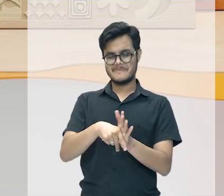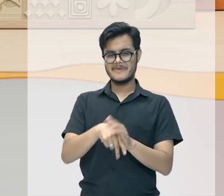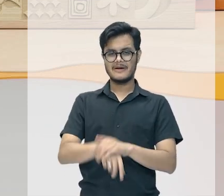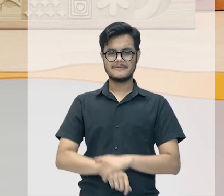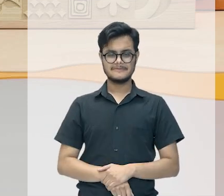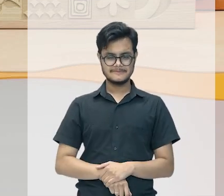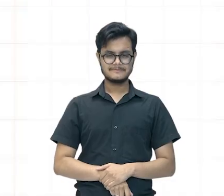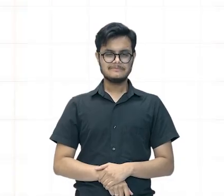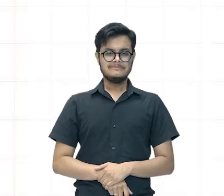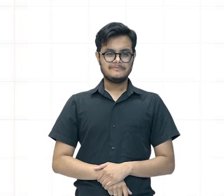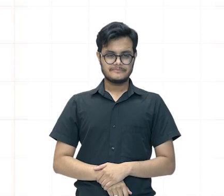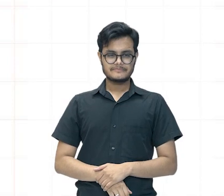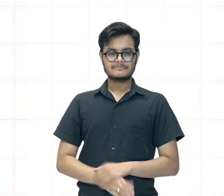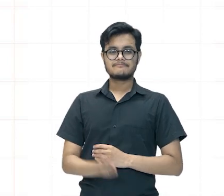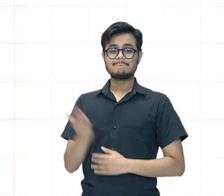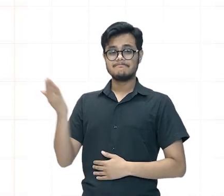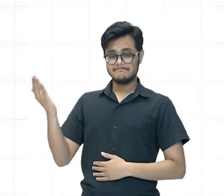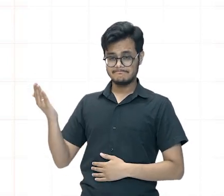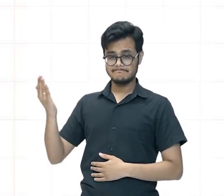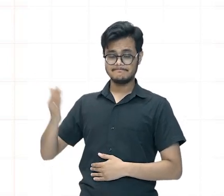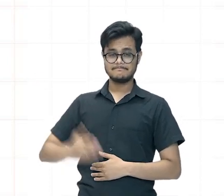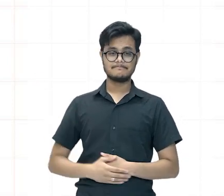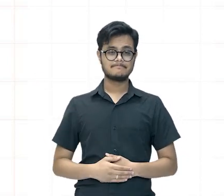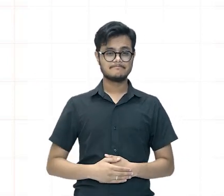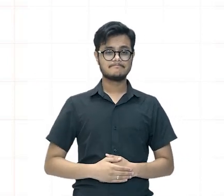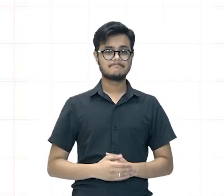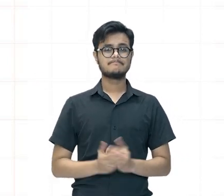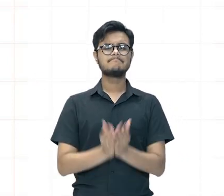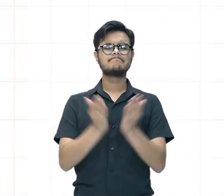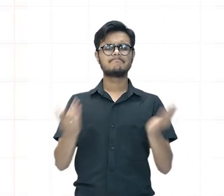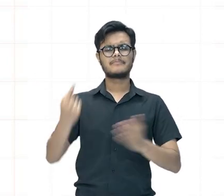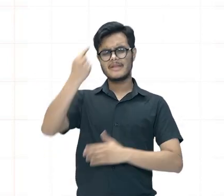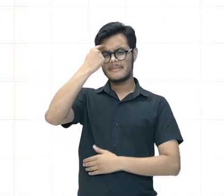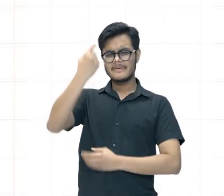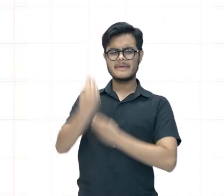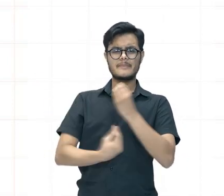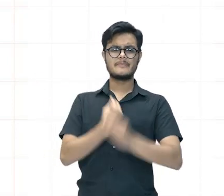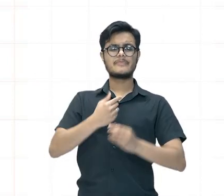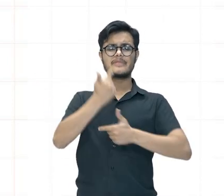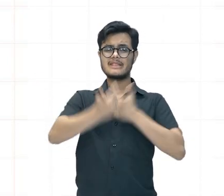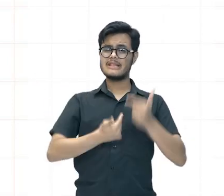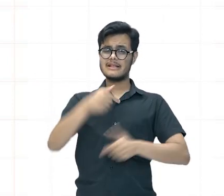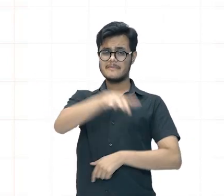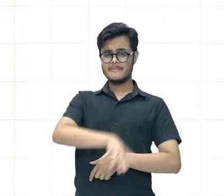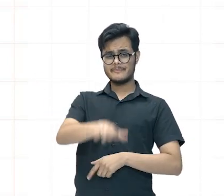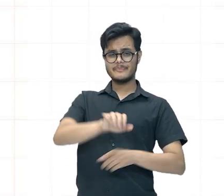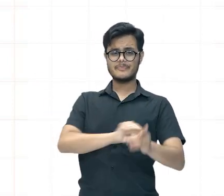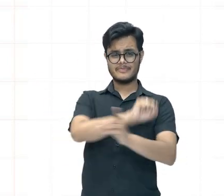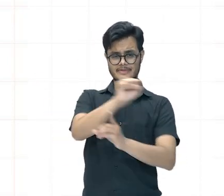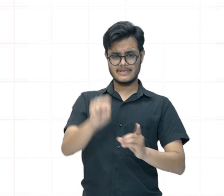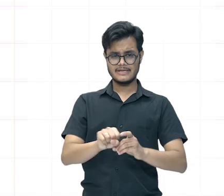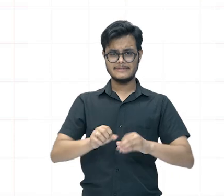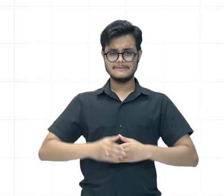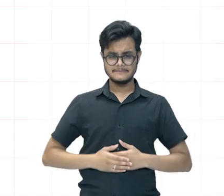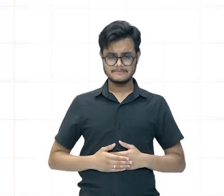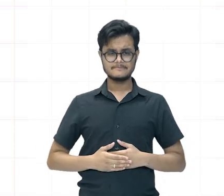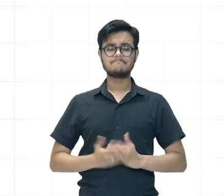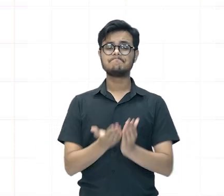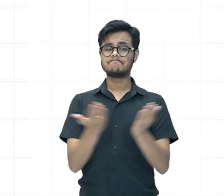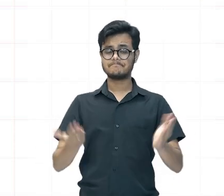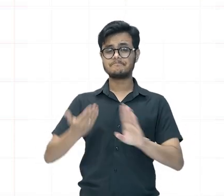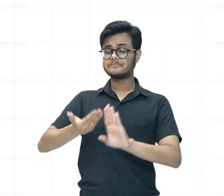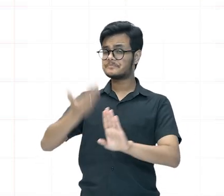tempo. Acompanha ali comigo, olha só. Vamos então refletir sobre as diversas formas de trabalho na